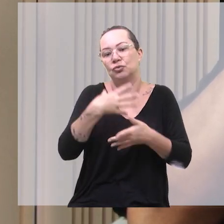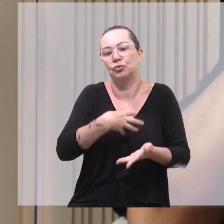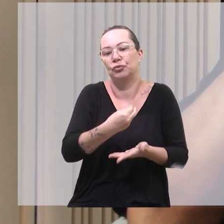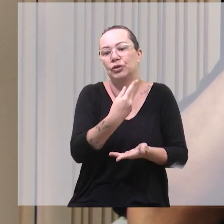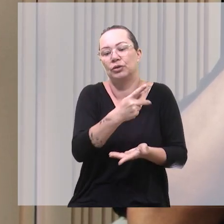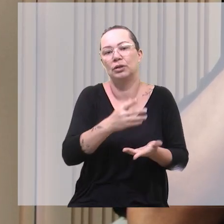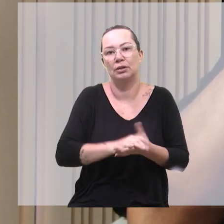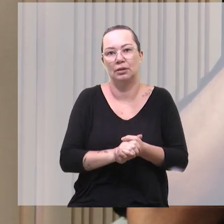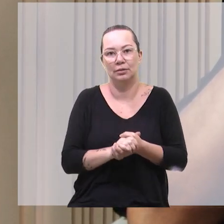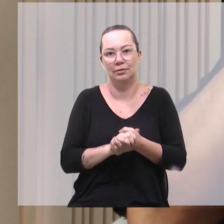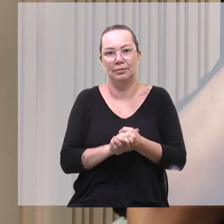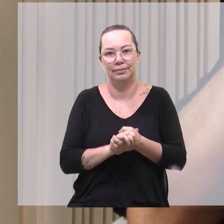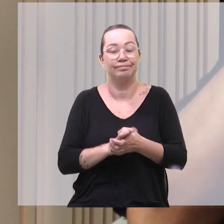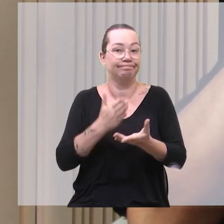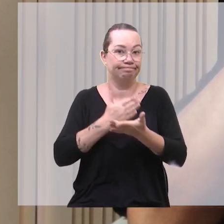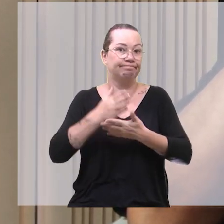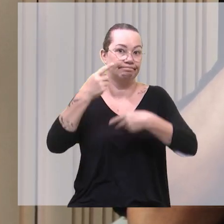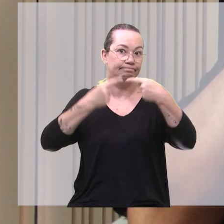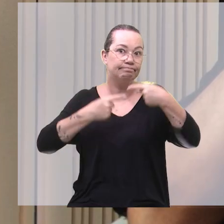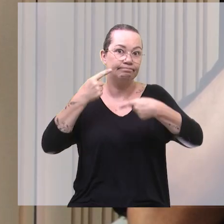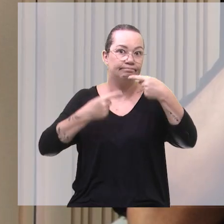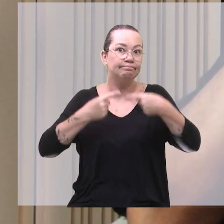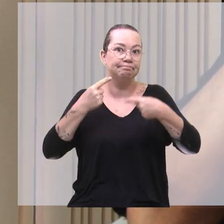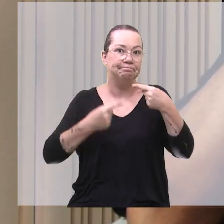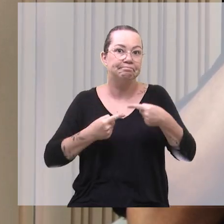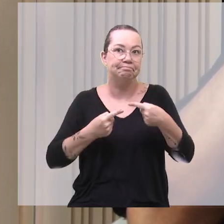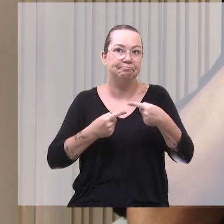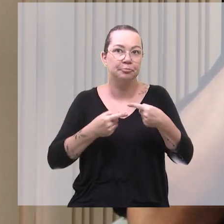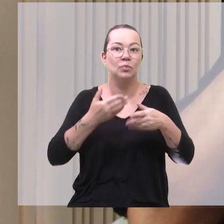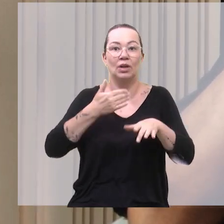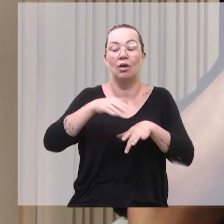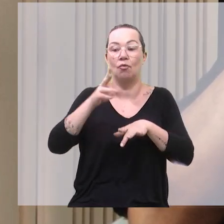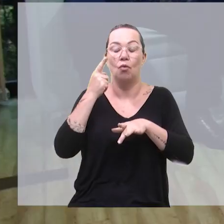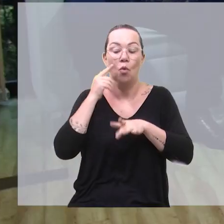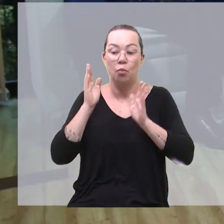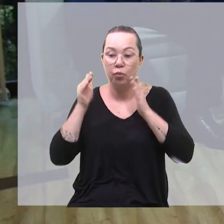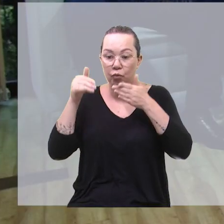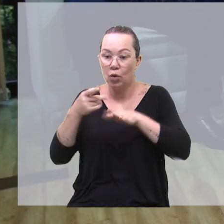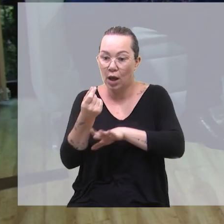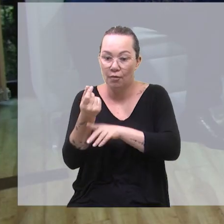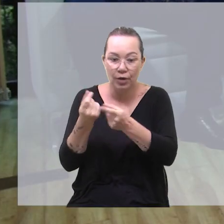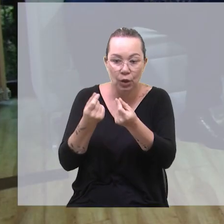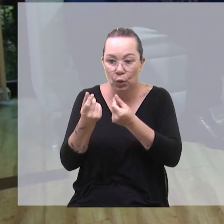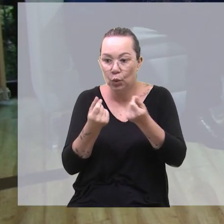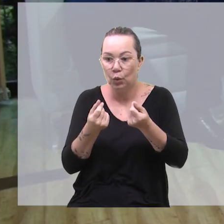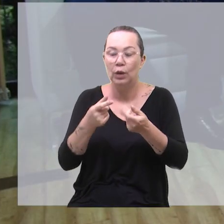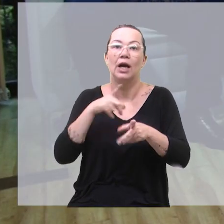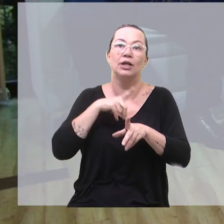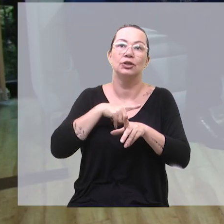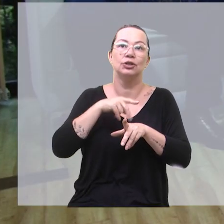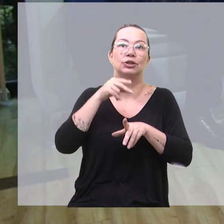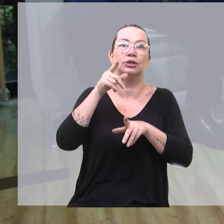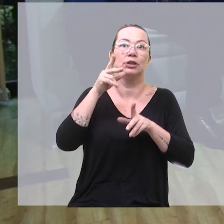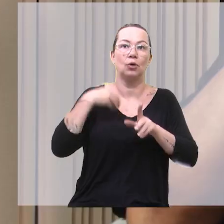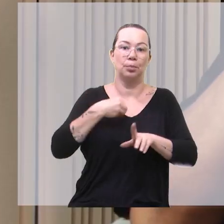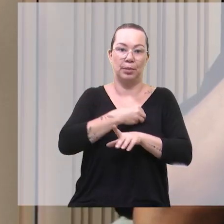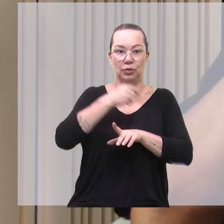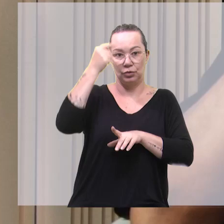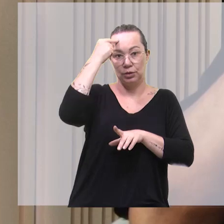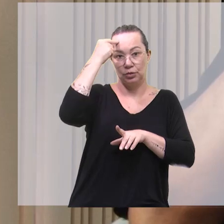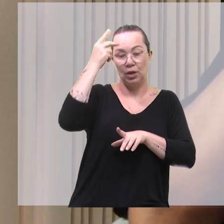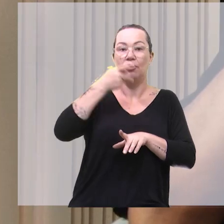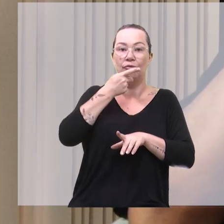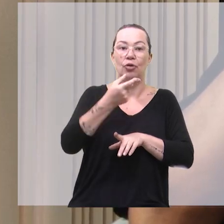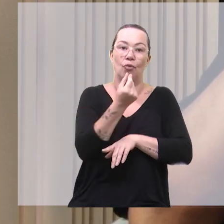seus filhos. Isso se tornou uma discussão, aí fomos para os valores, e graças a Deus que tinha um neurologista lá e falou o